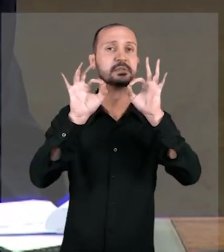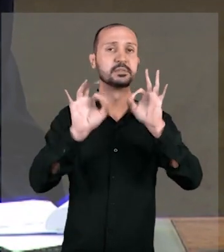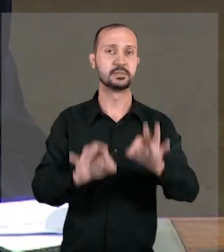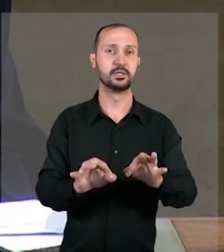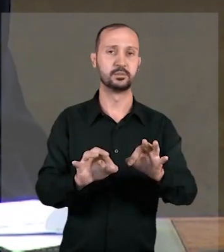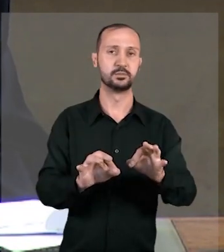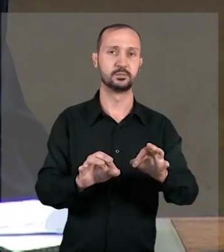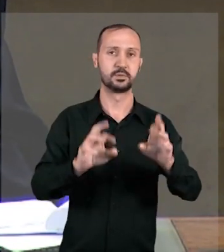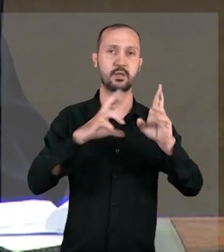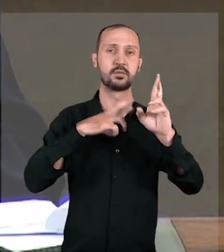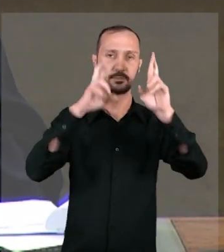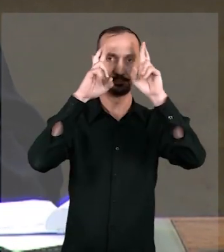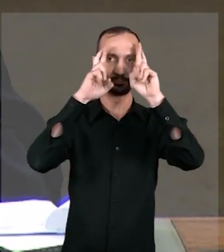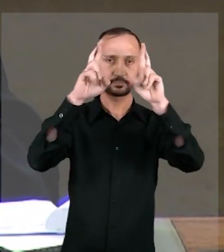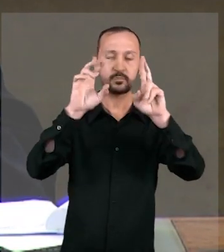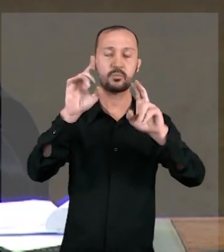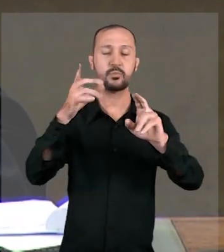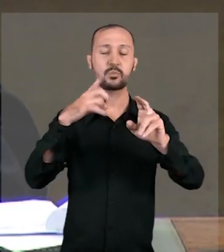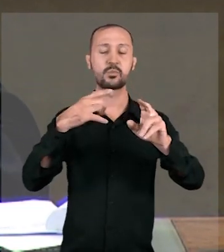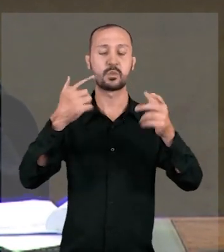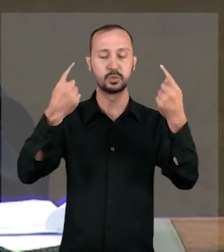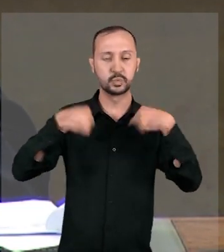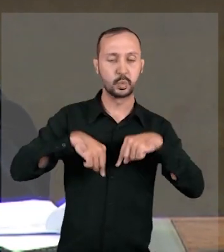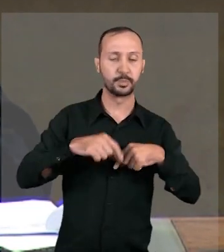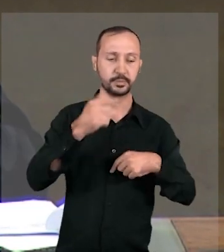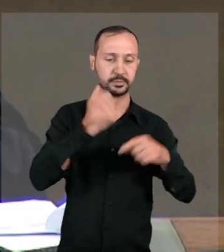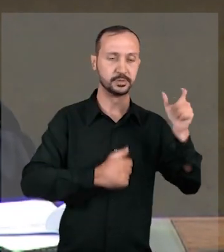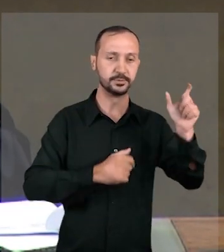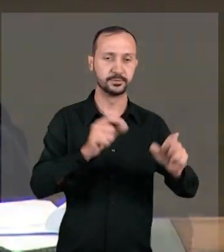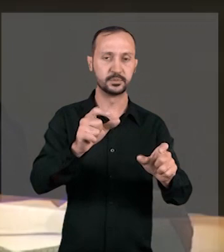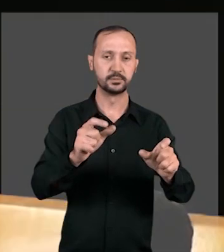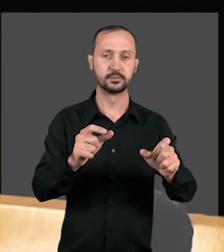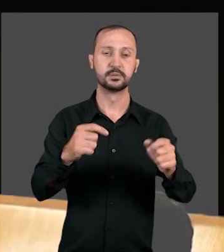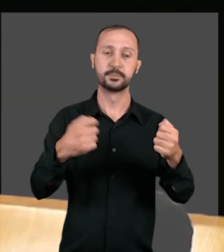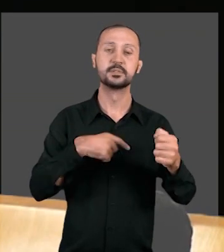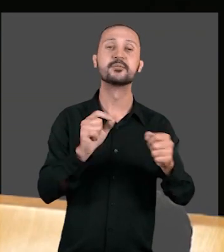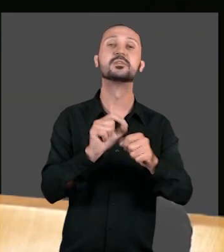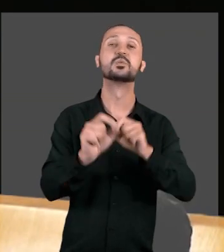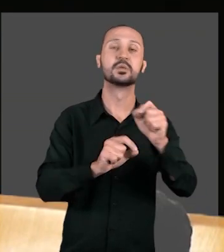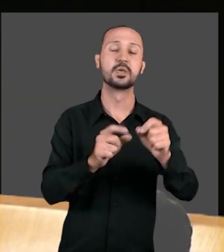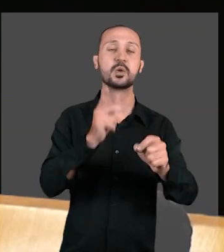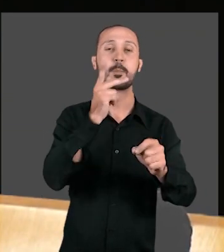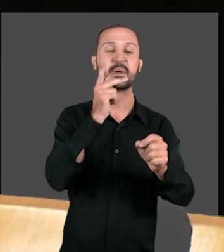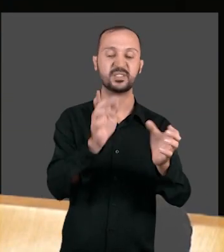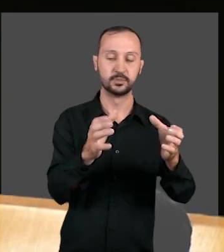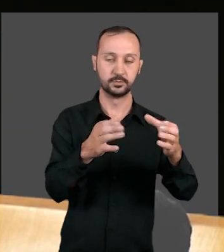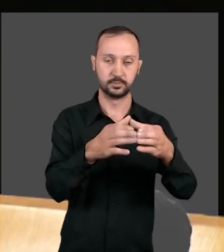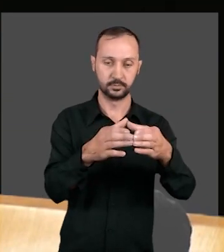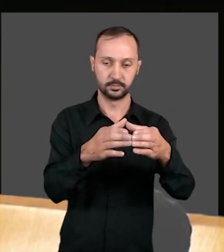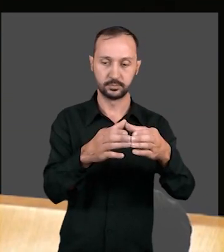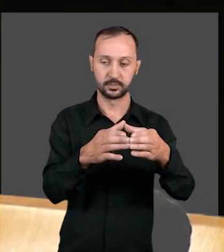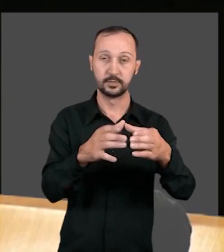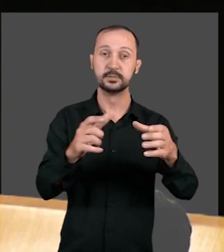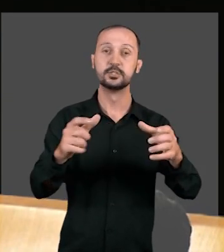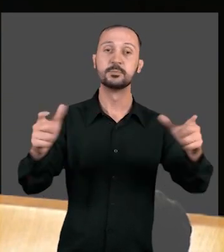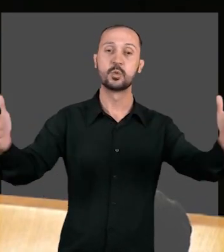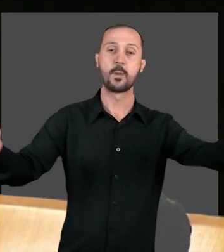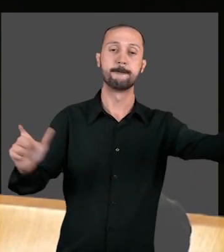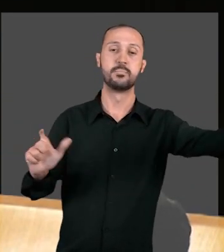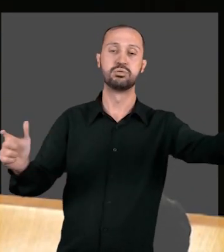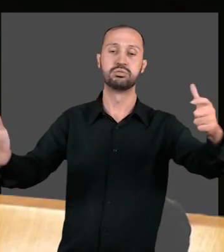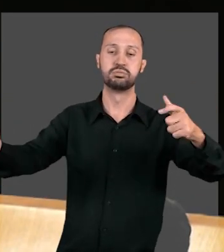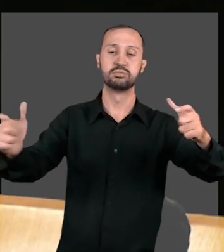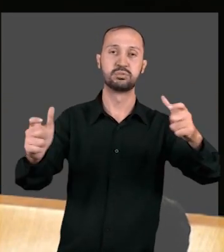republicana e não fisiológica, diminuindo o número de partidos e fortalecendo os partidos para que a